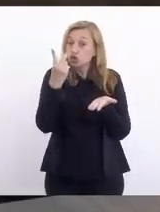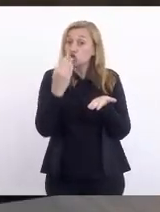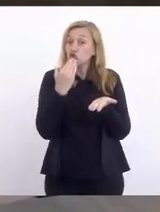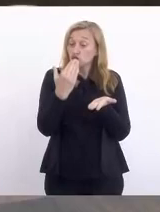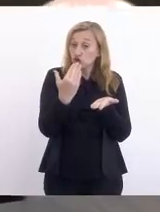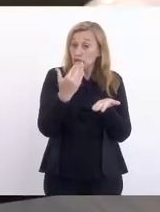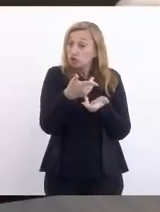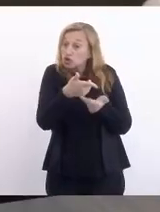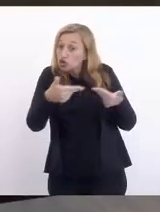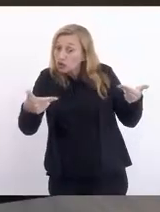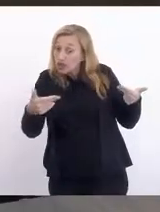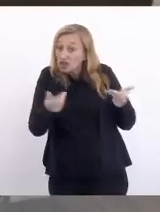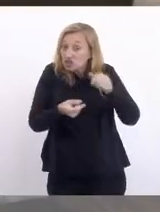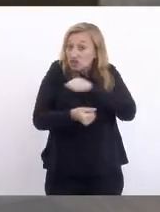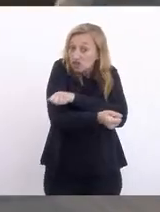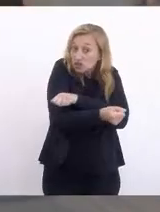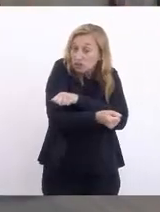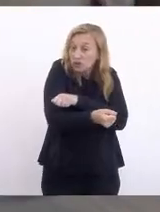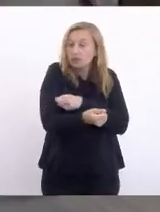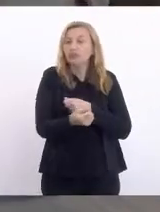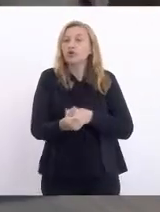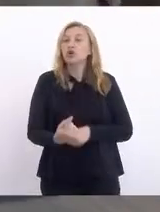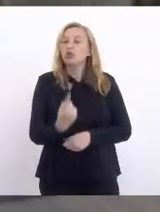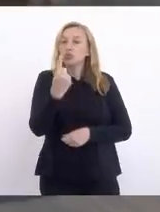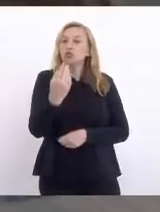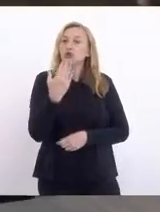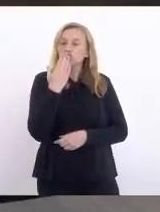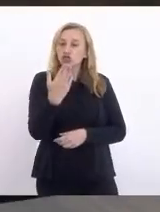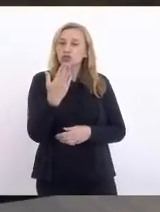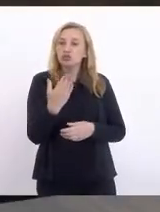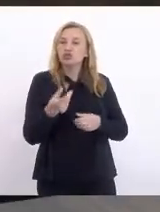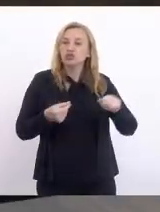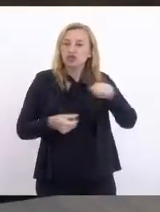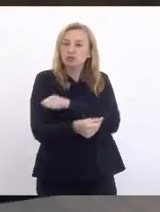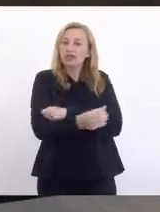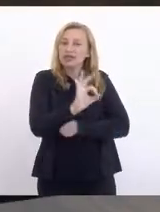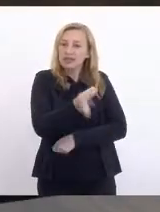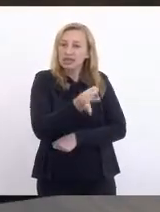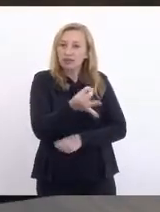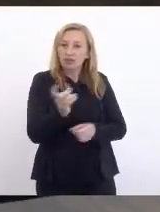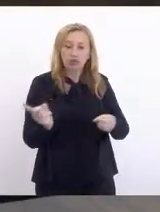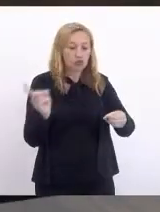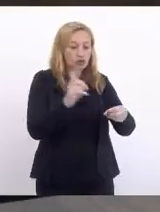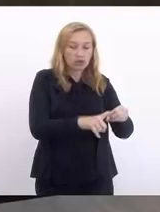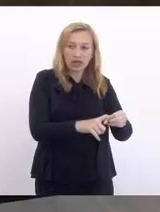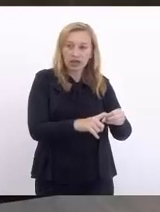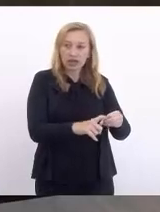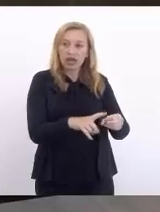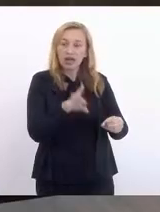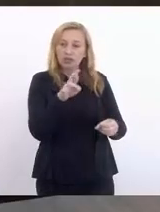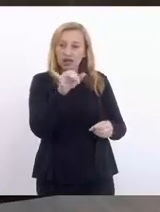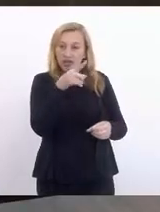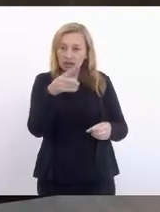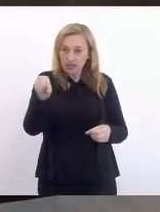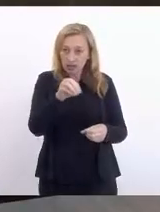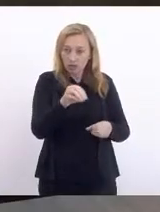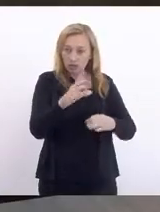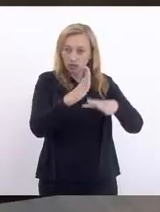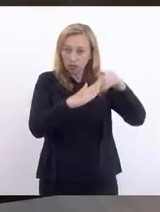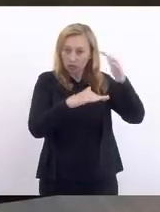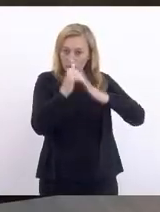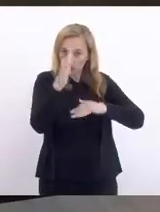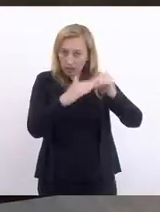dois tipos diferentes de investimento é um tipo de investimento tem que ser necessariamente voltado para a remuneração dos